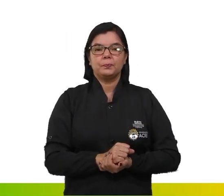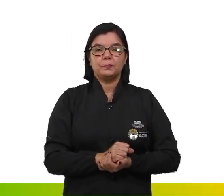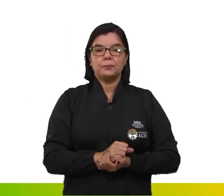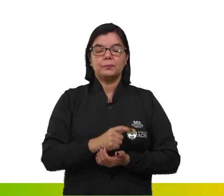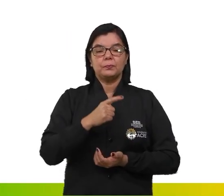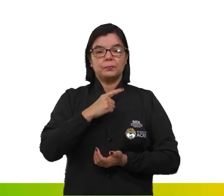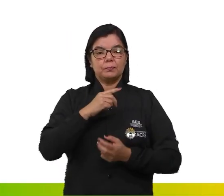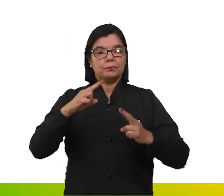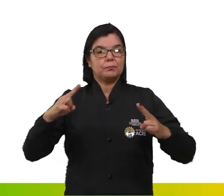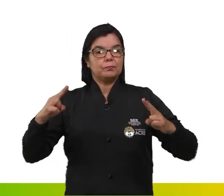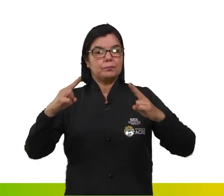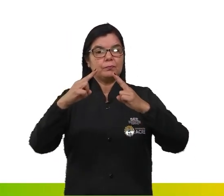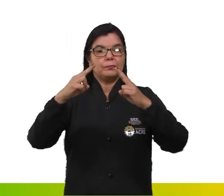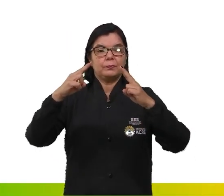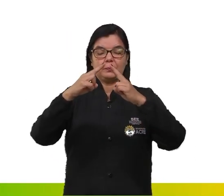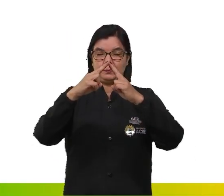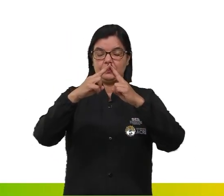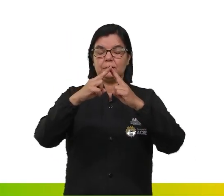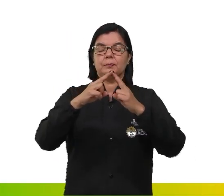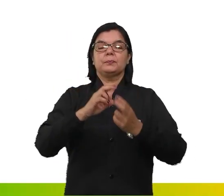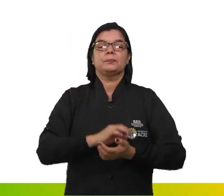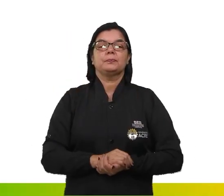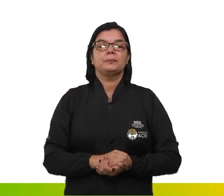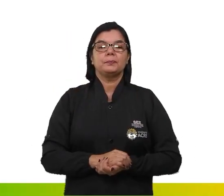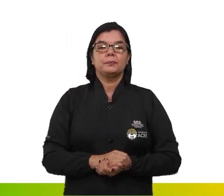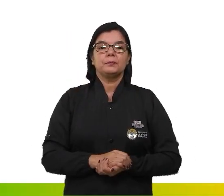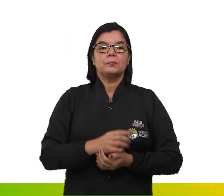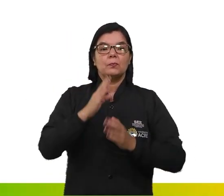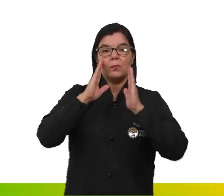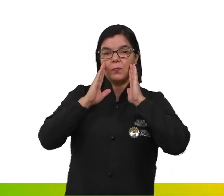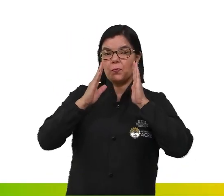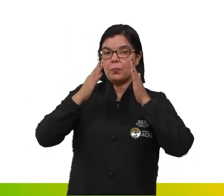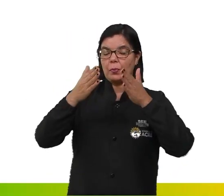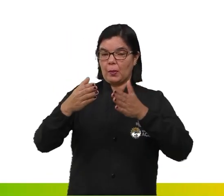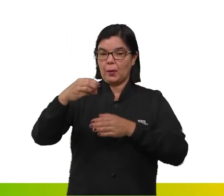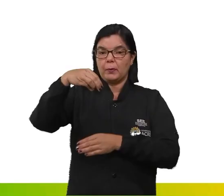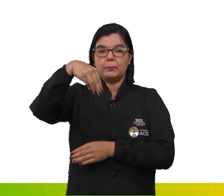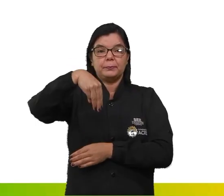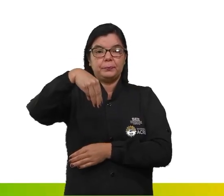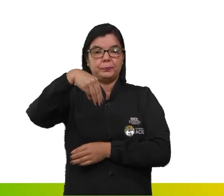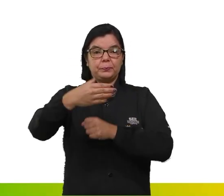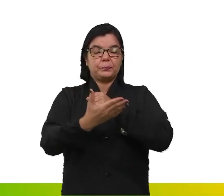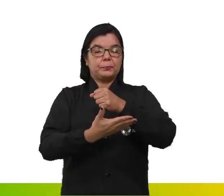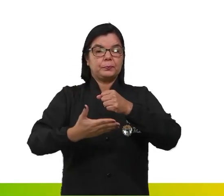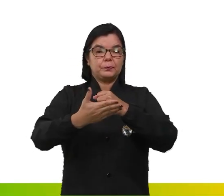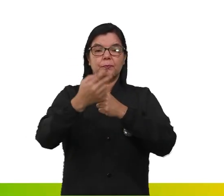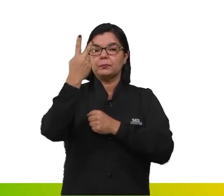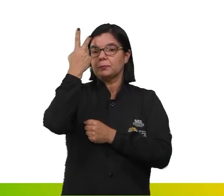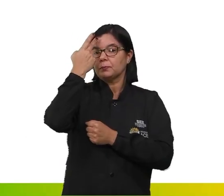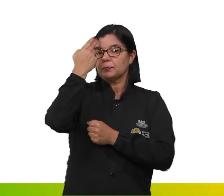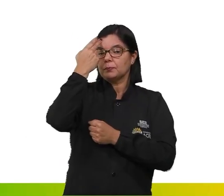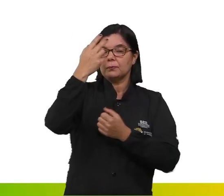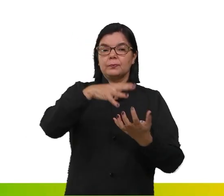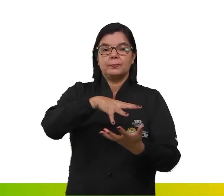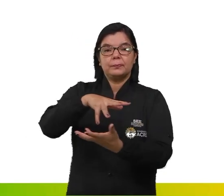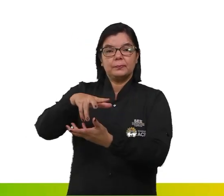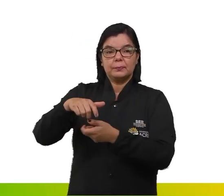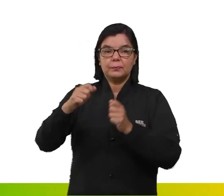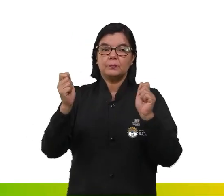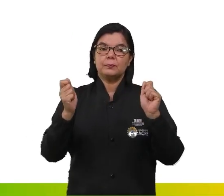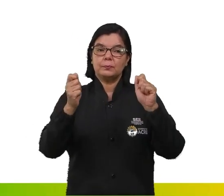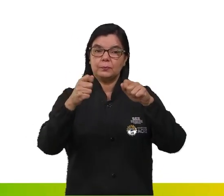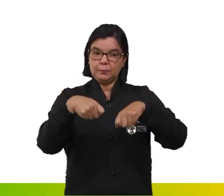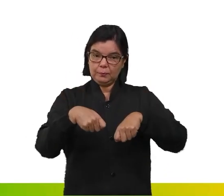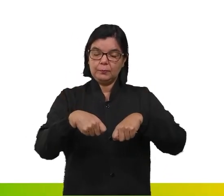por Paris. Essa definição visava dar ao metro uma base natural e universal que pudesse